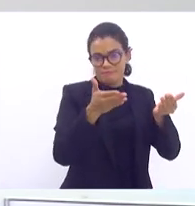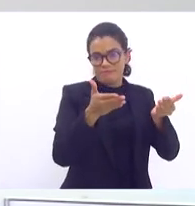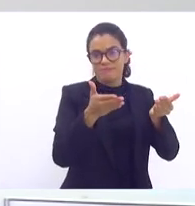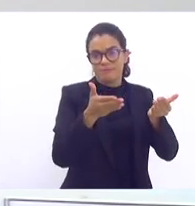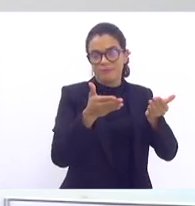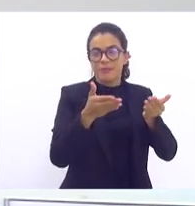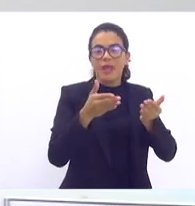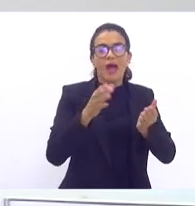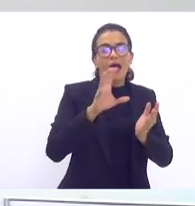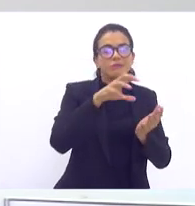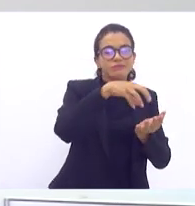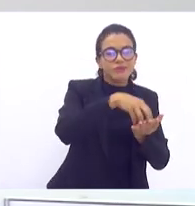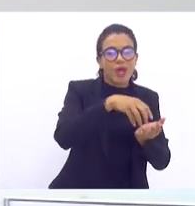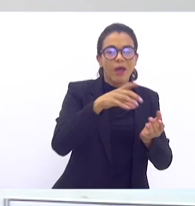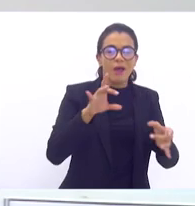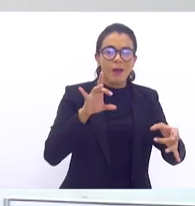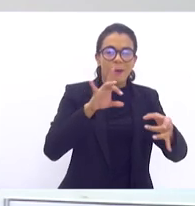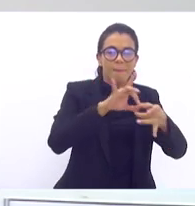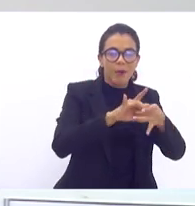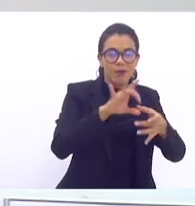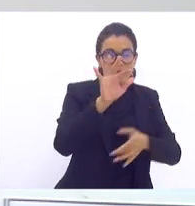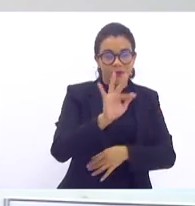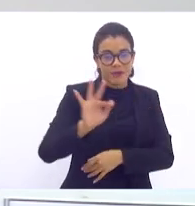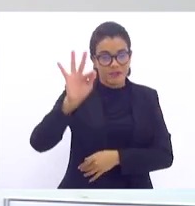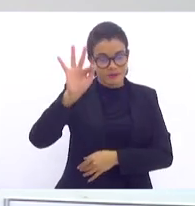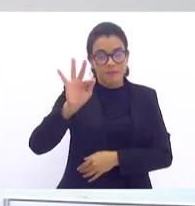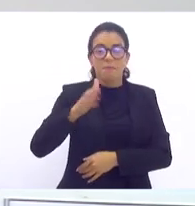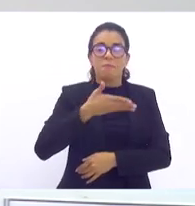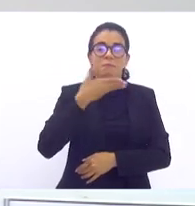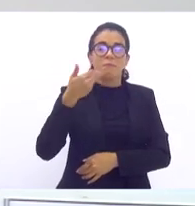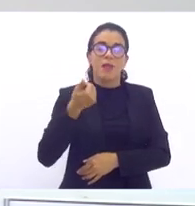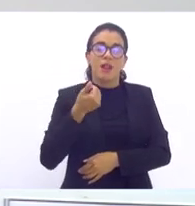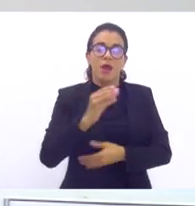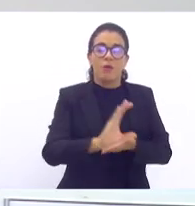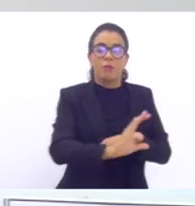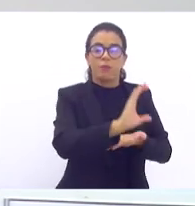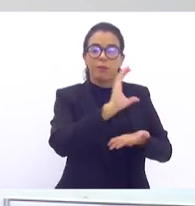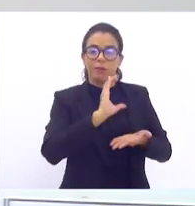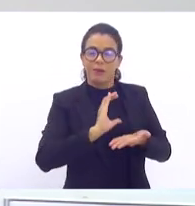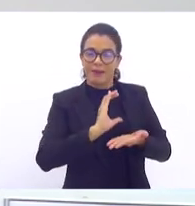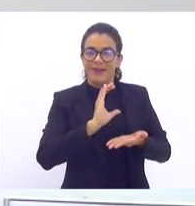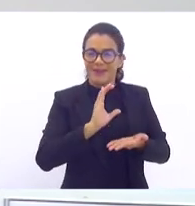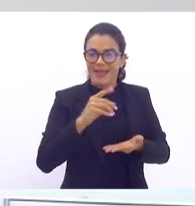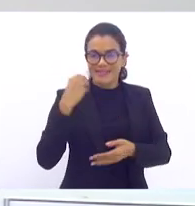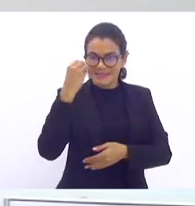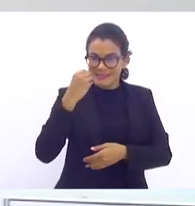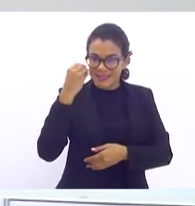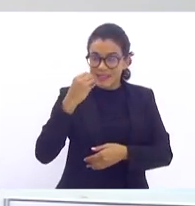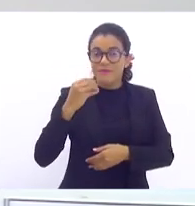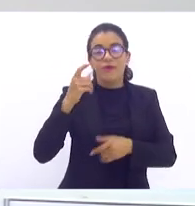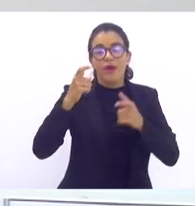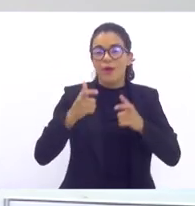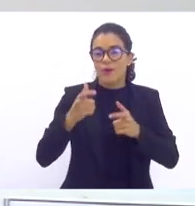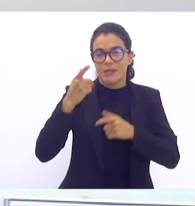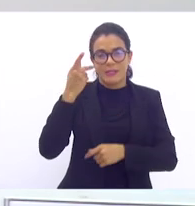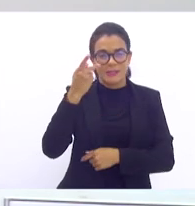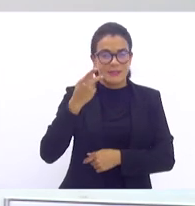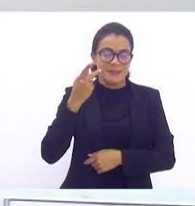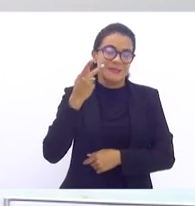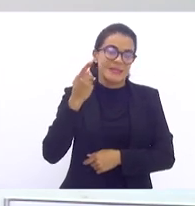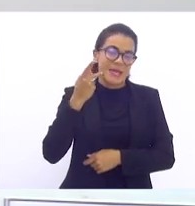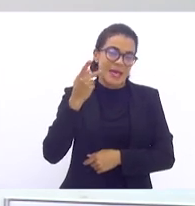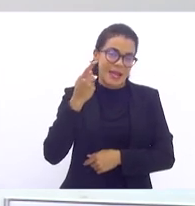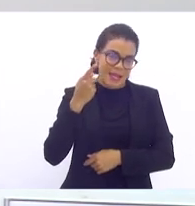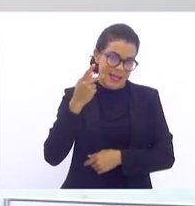as unidades federadas com relação ao melhor retorno essa experiência inclusive foi vivida no Ceará né